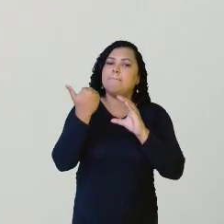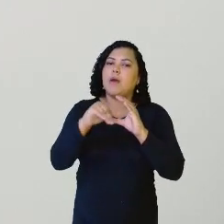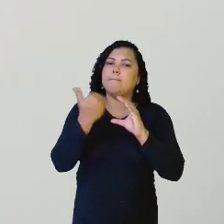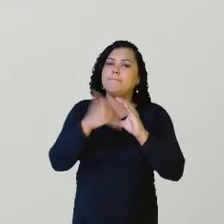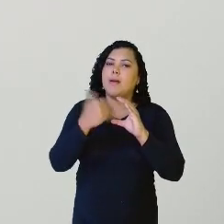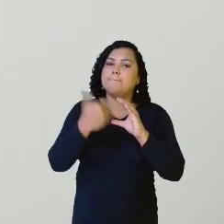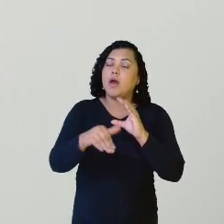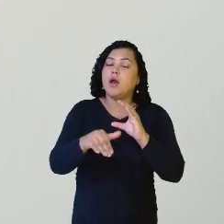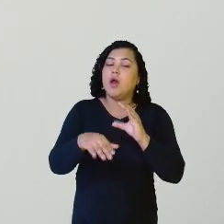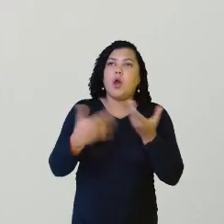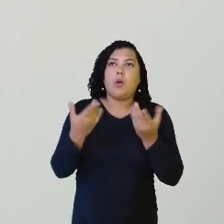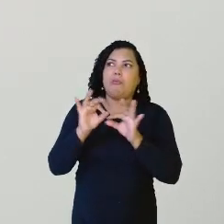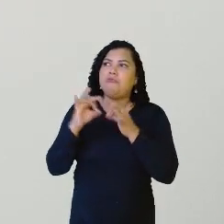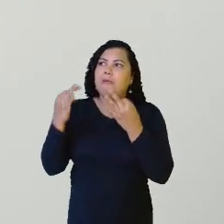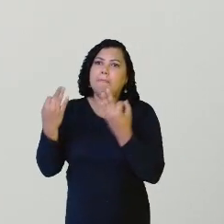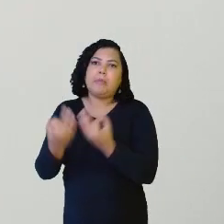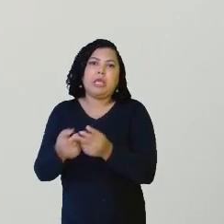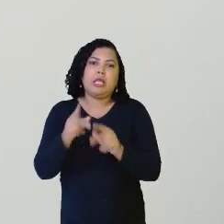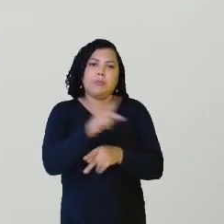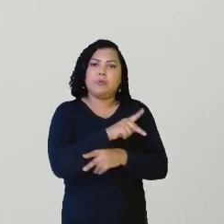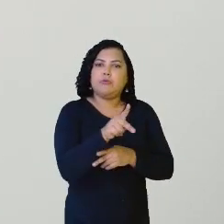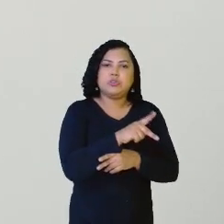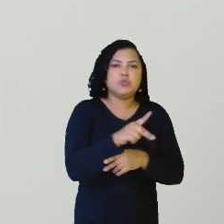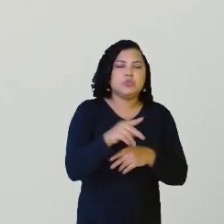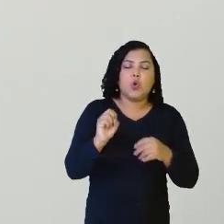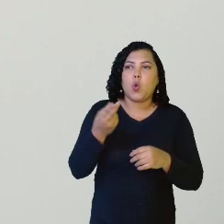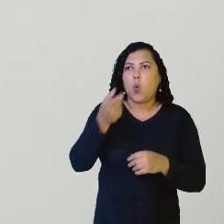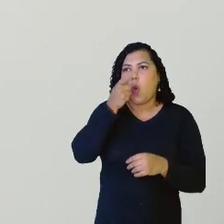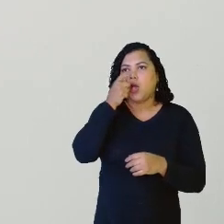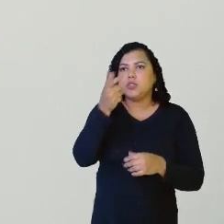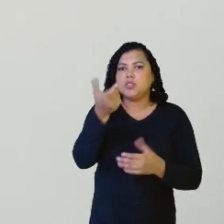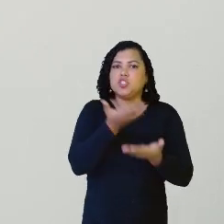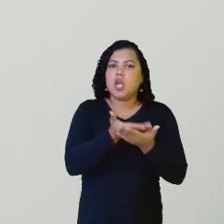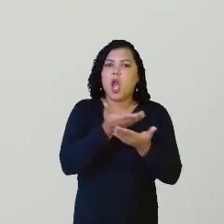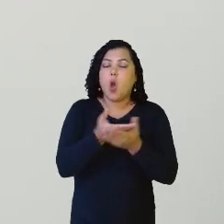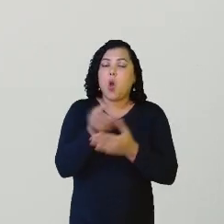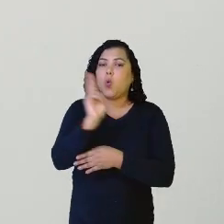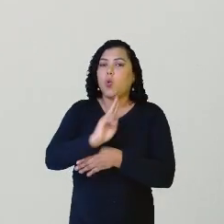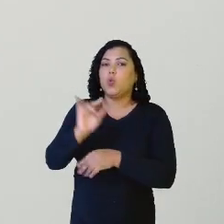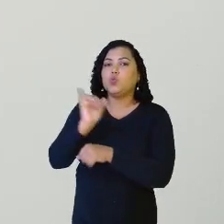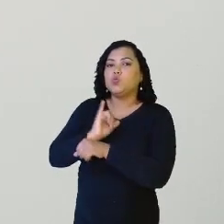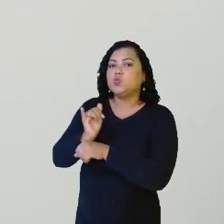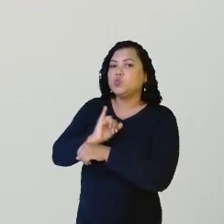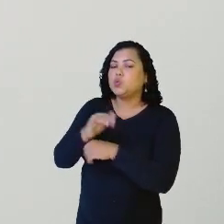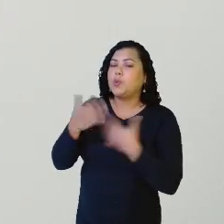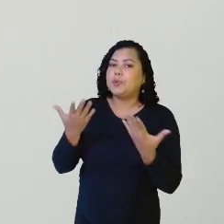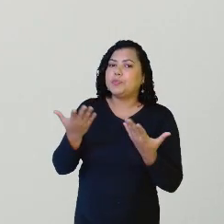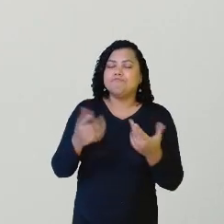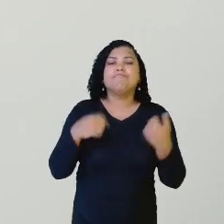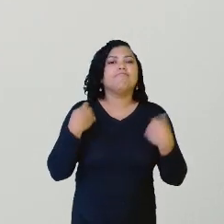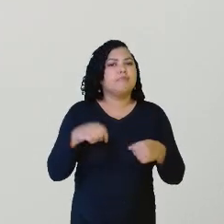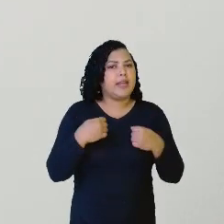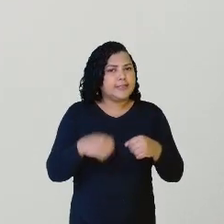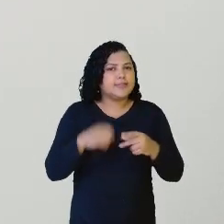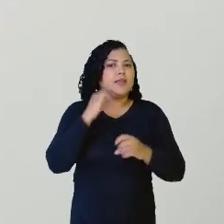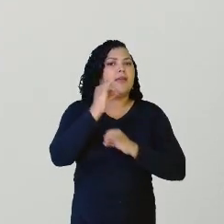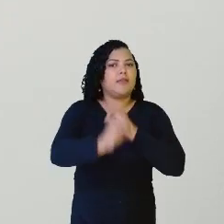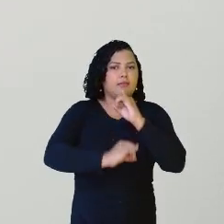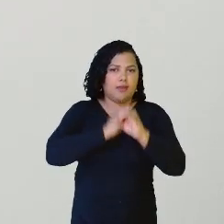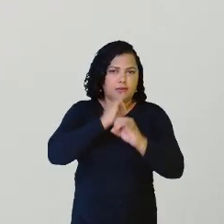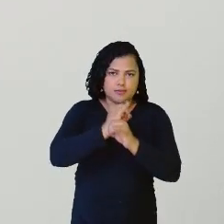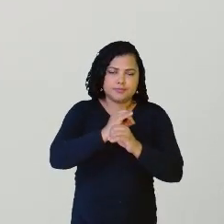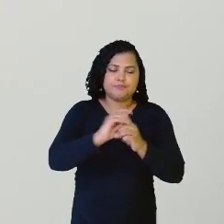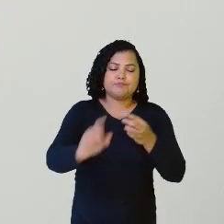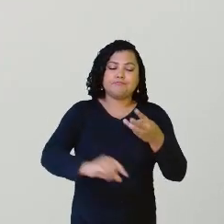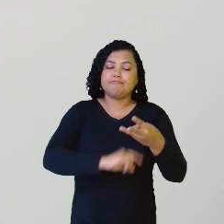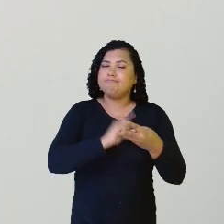para alguém da minha família, ou para a professora, ou assistir a aula pelo aplicativo, eu vou precisar da